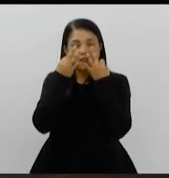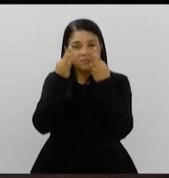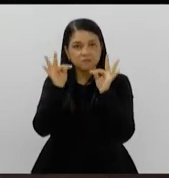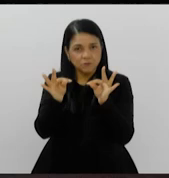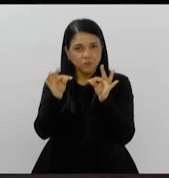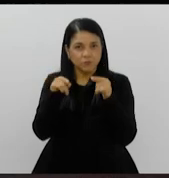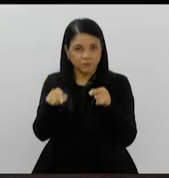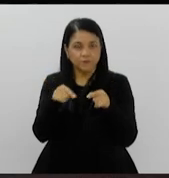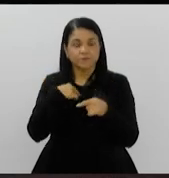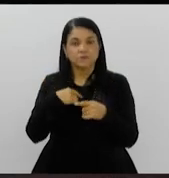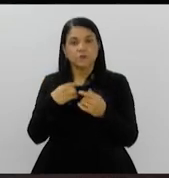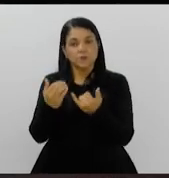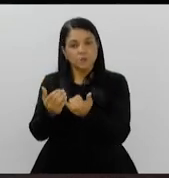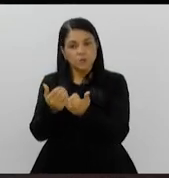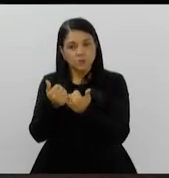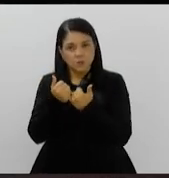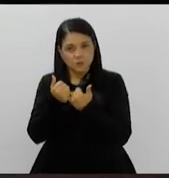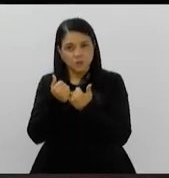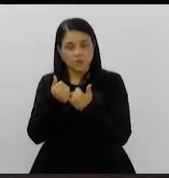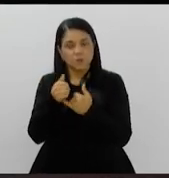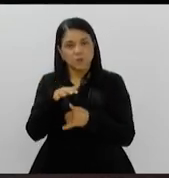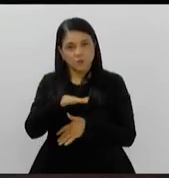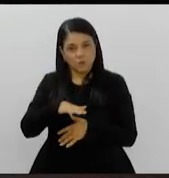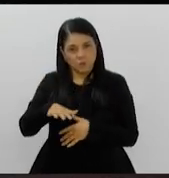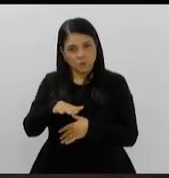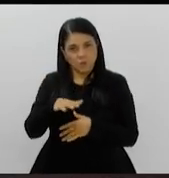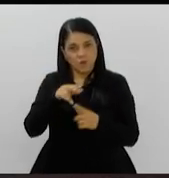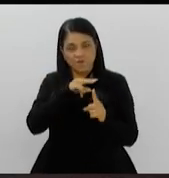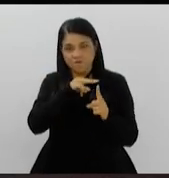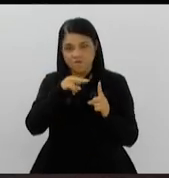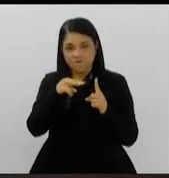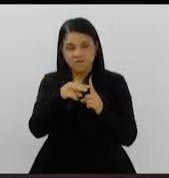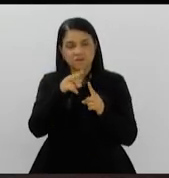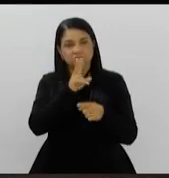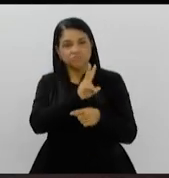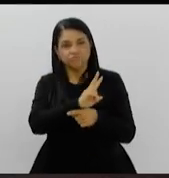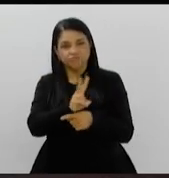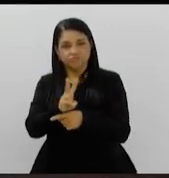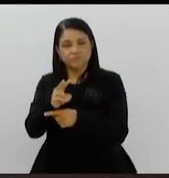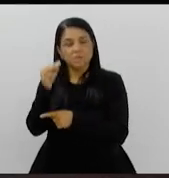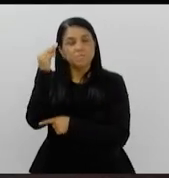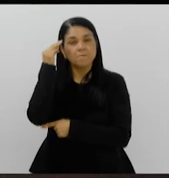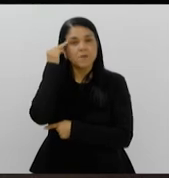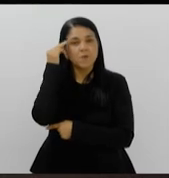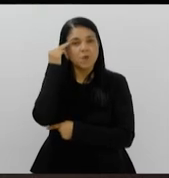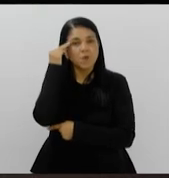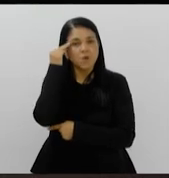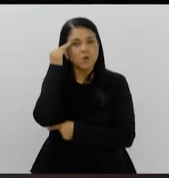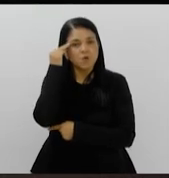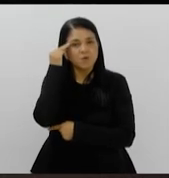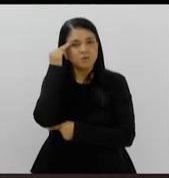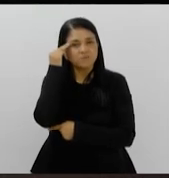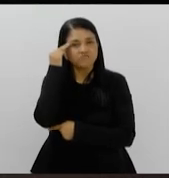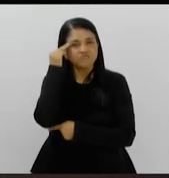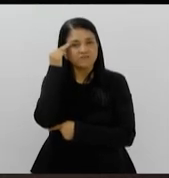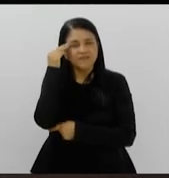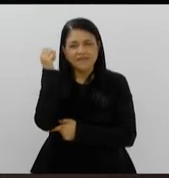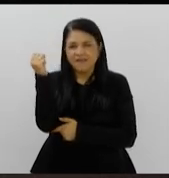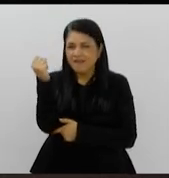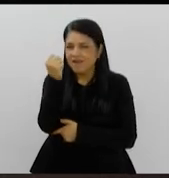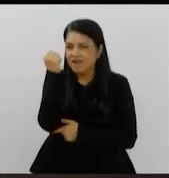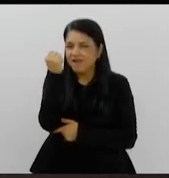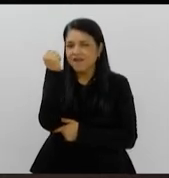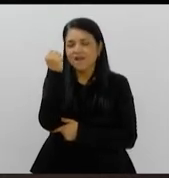O tombamento, senhora presidenta, visa preservar a memória das graves violações